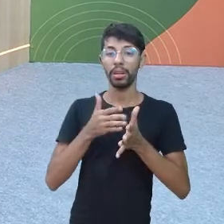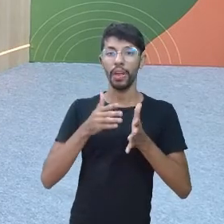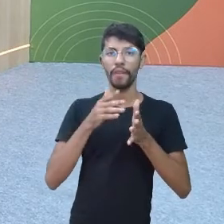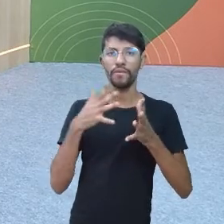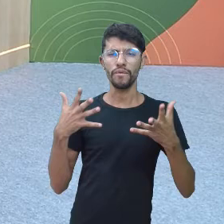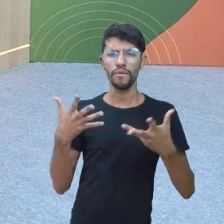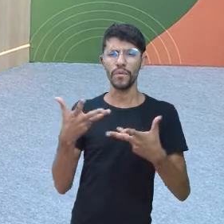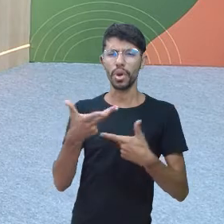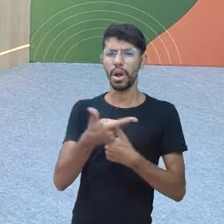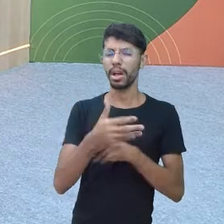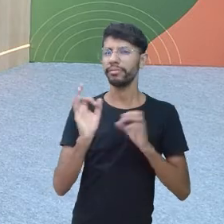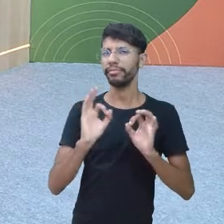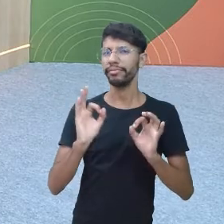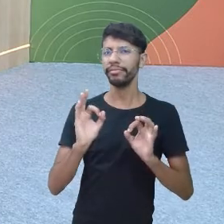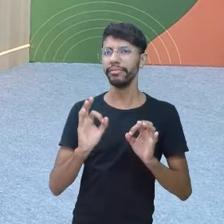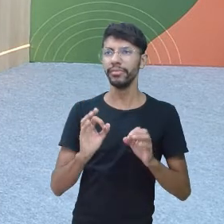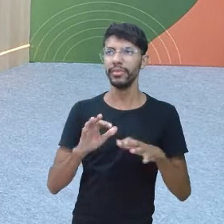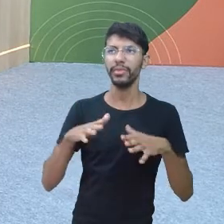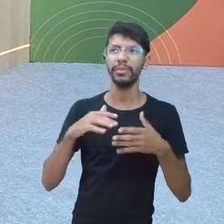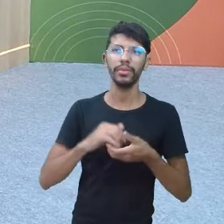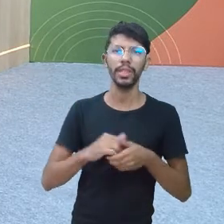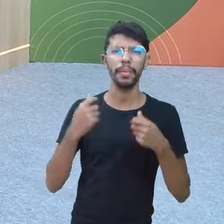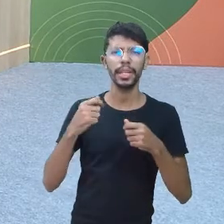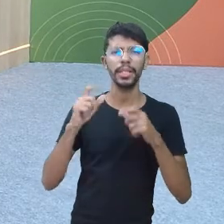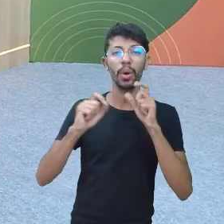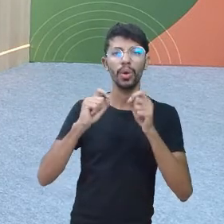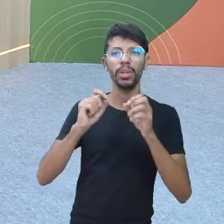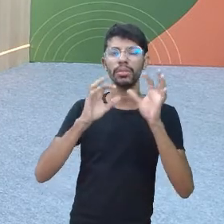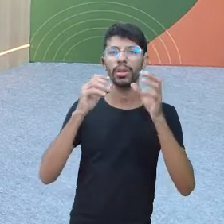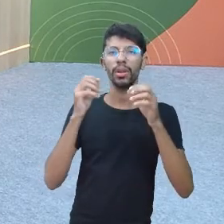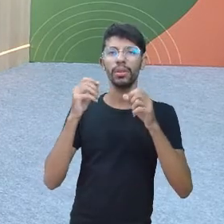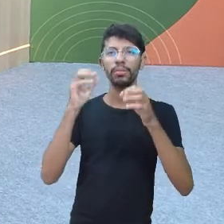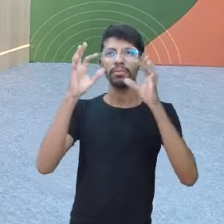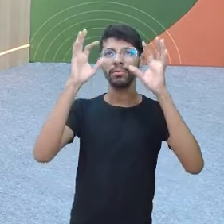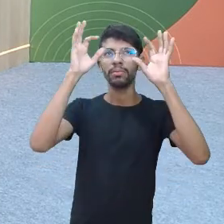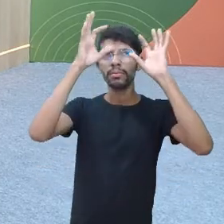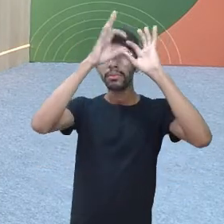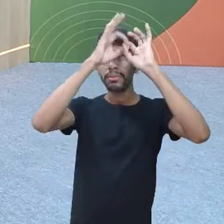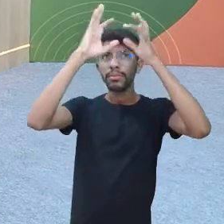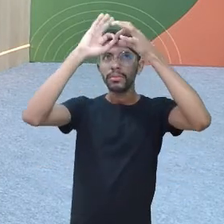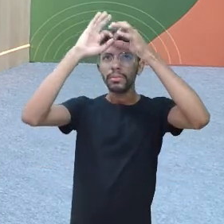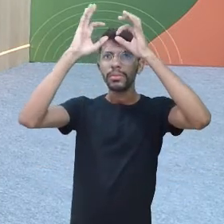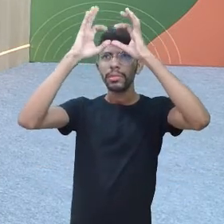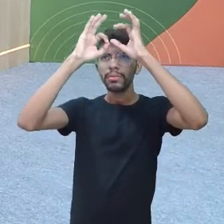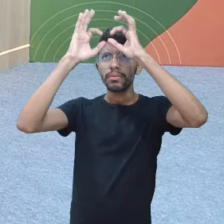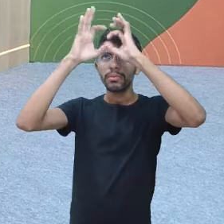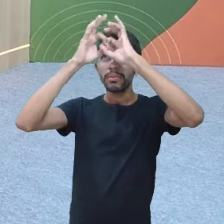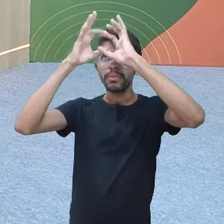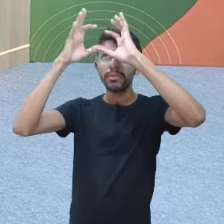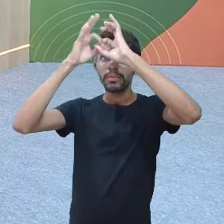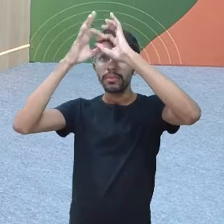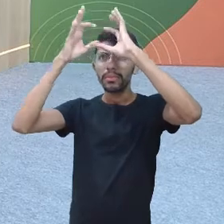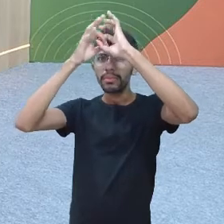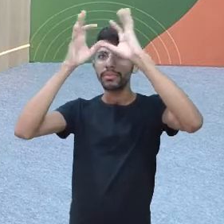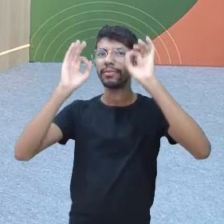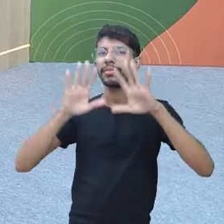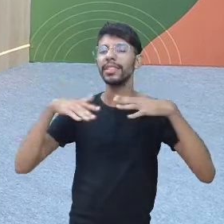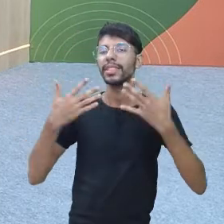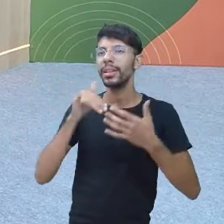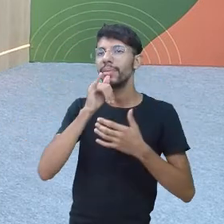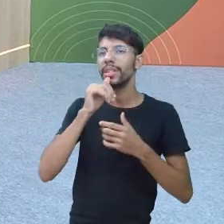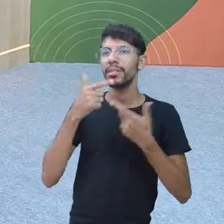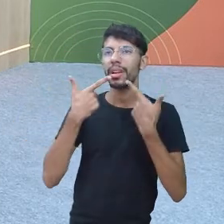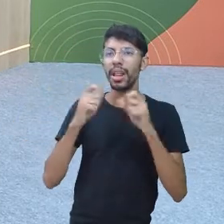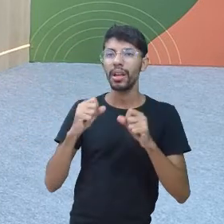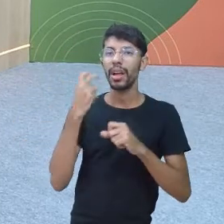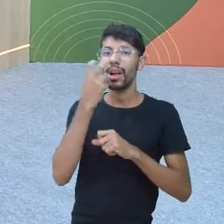uma hesitação, sem reformular o pensamento. Então, a linguagem oral ela é muito mais complexa, é muito mais abrangente do que apenas falar,